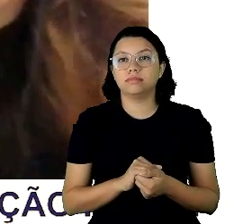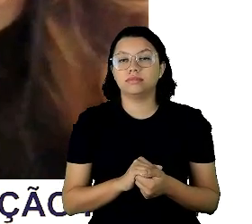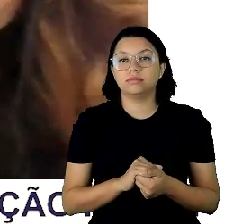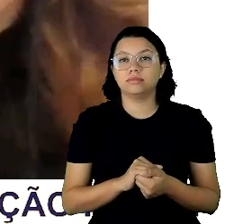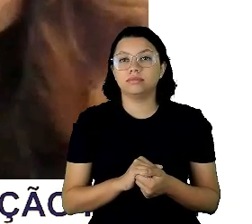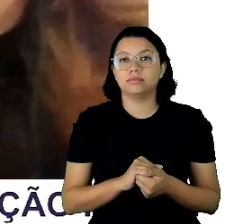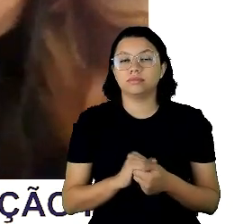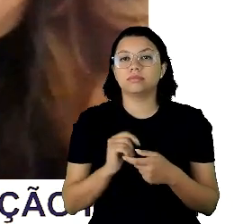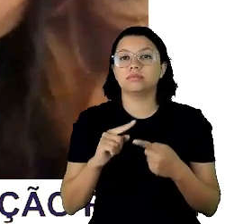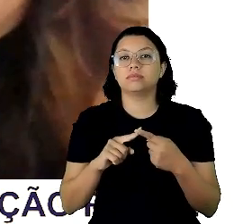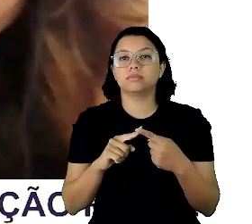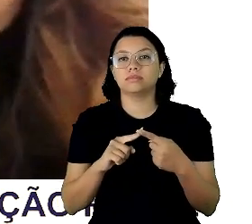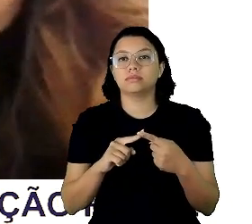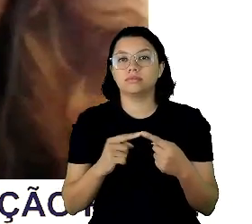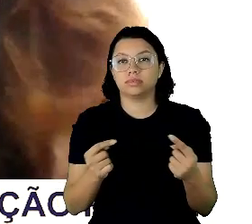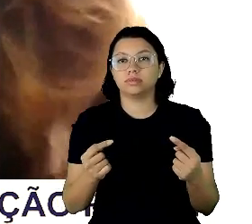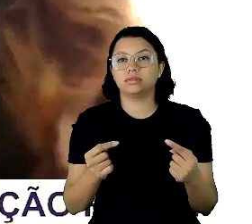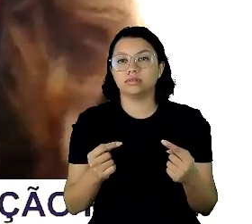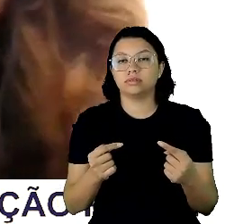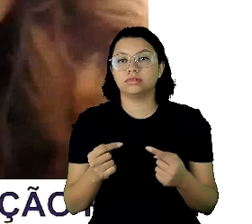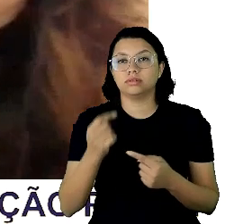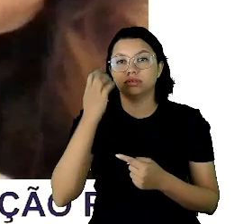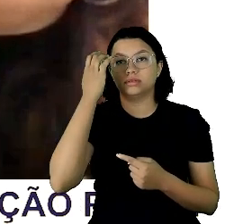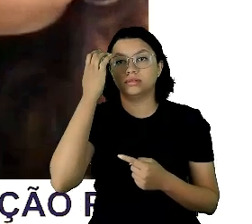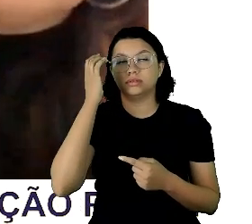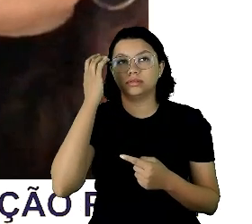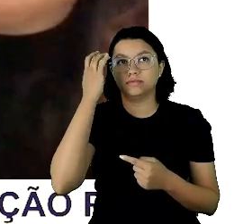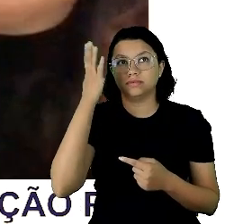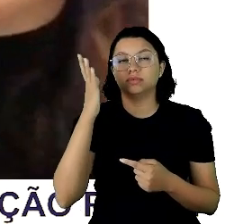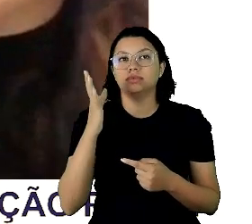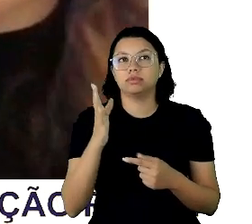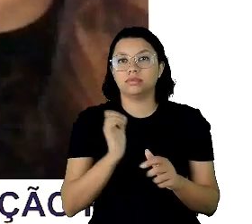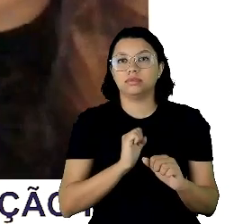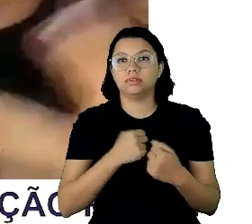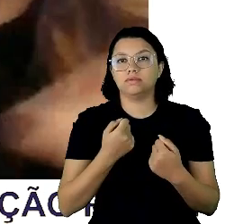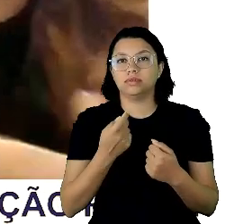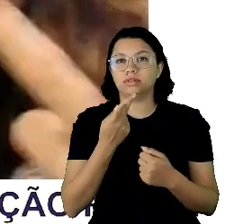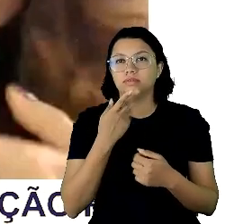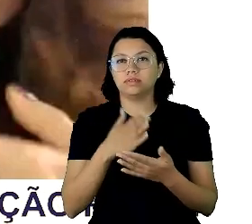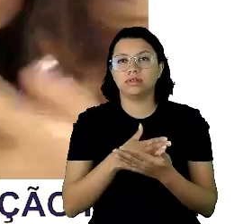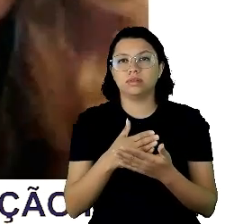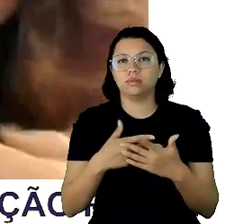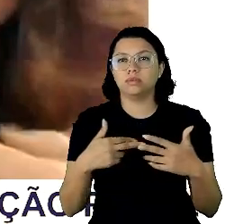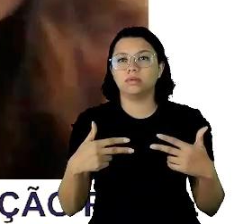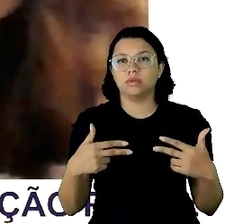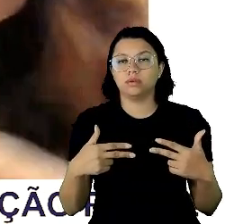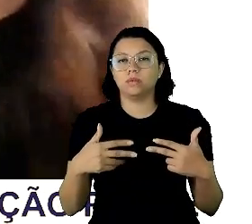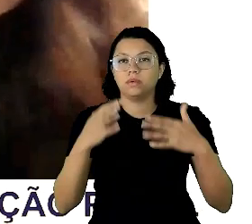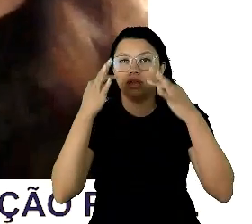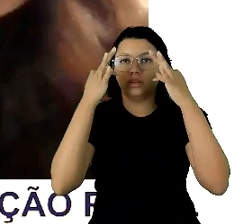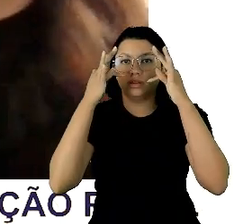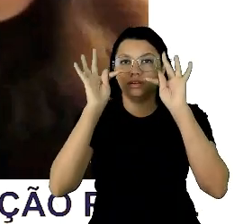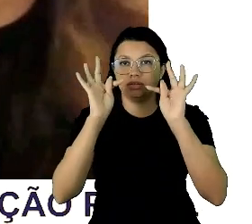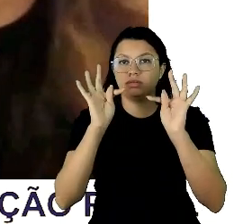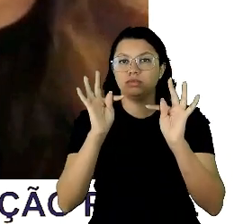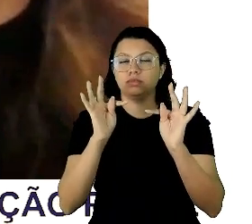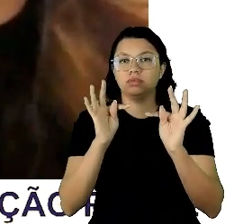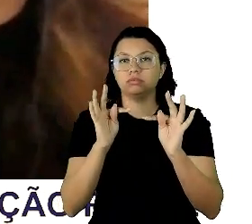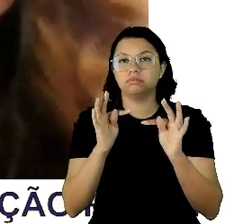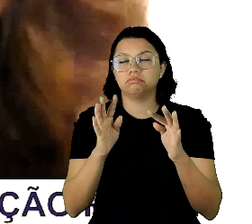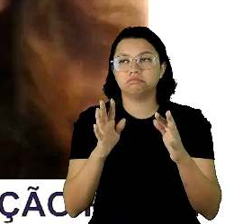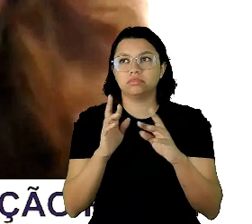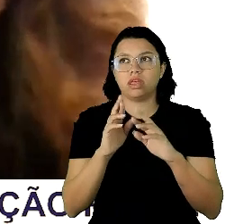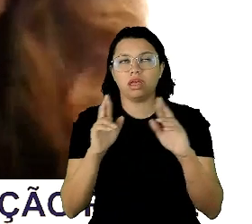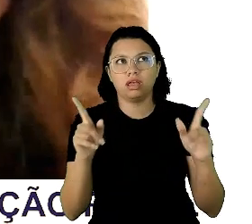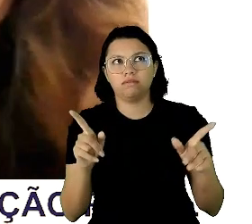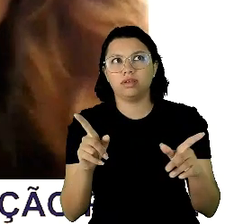mais fácil para a defesa alguma coisa, porque talvez fique, se não tiver testemunha, fique só na palavra. É diferente, por exemplo, naquele caso